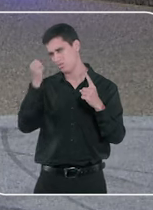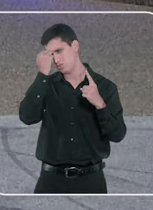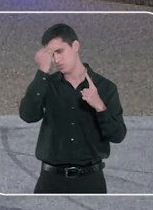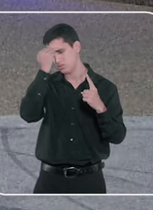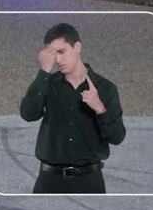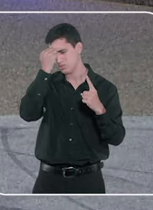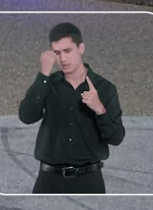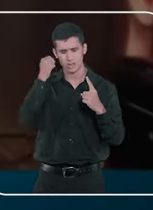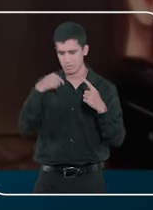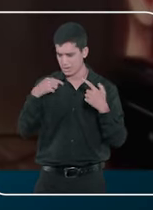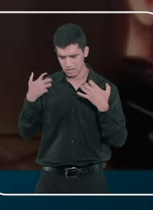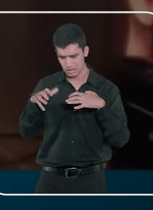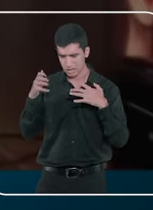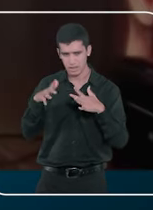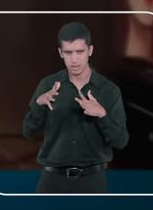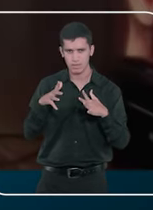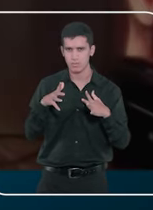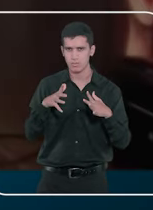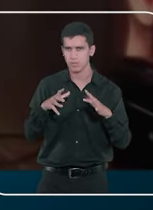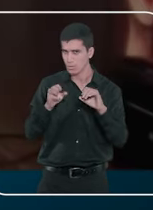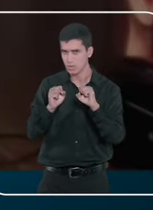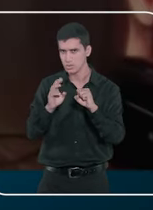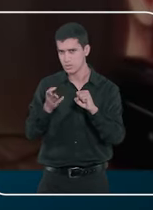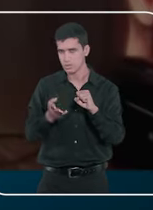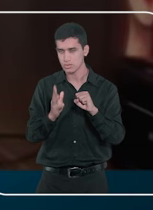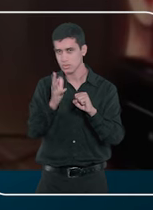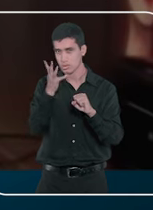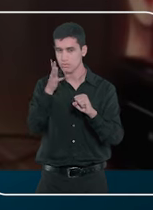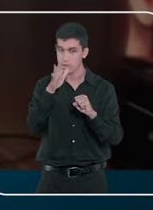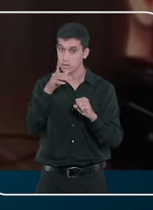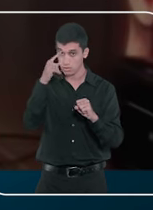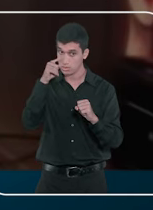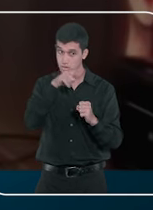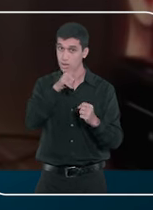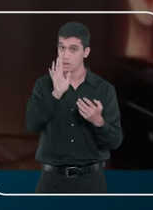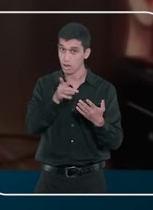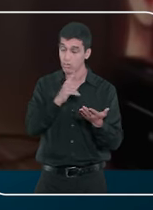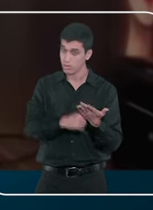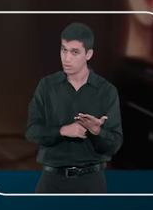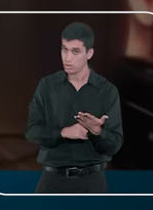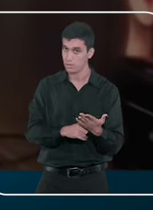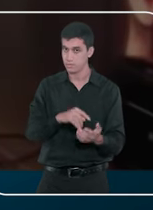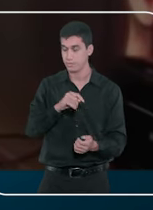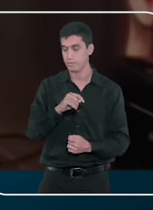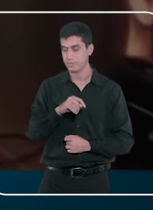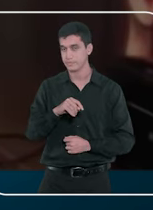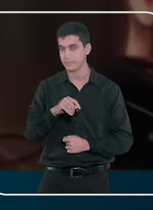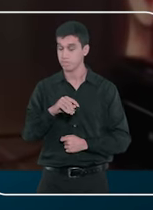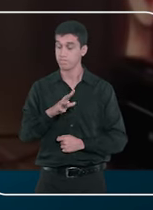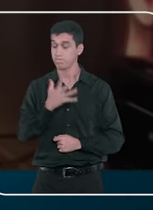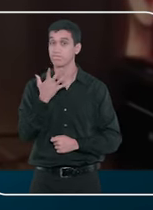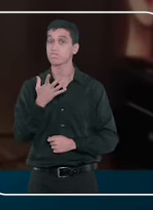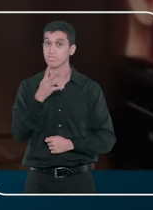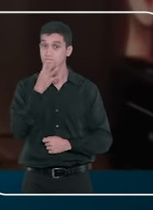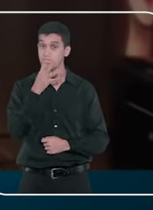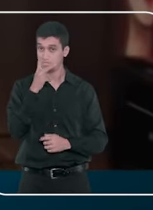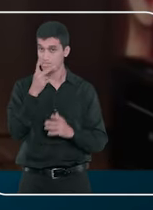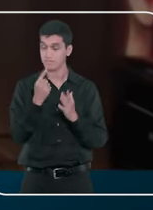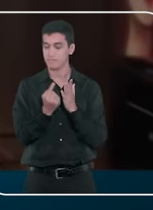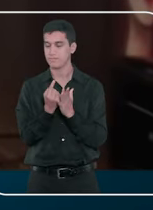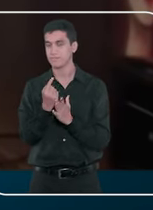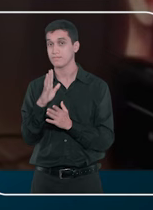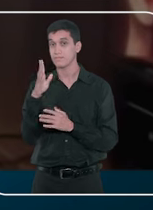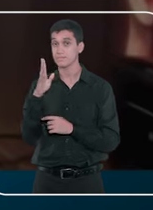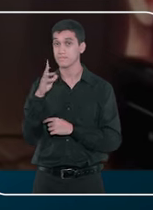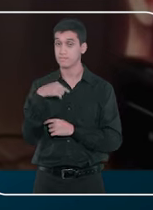a sua pergunta. Eu começo dizendo, antes que me fuja a menção necessária, que não